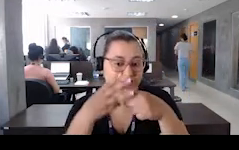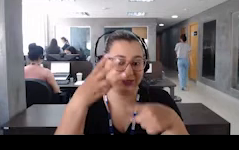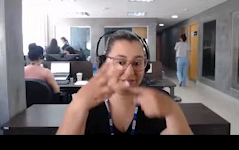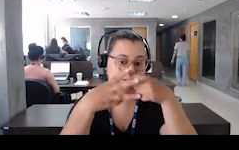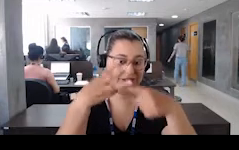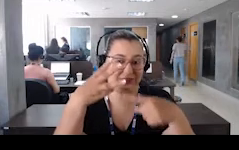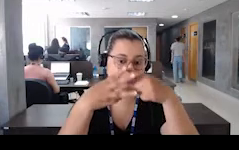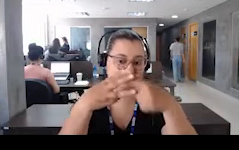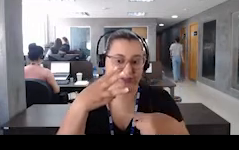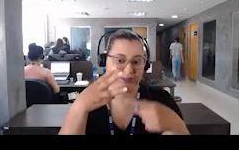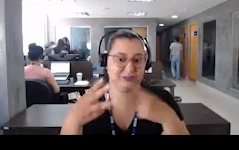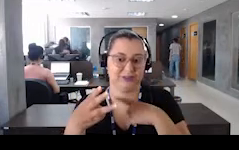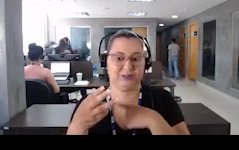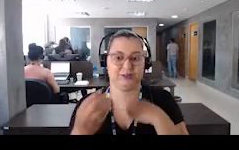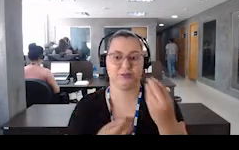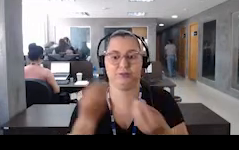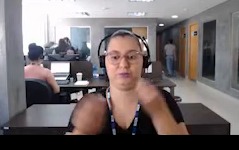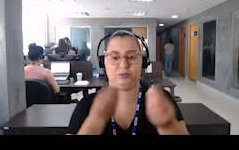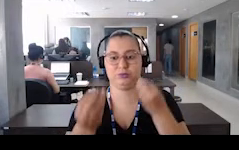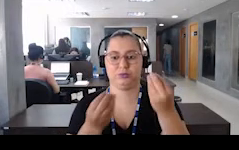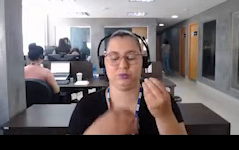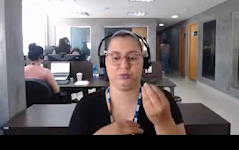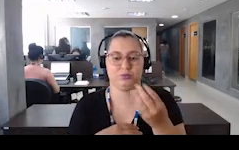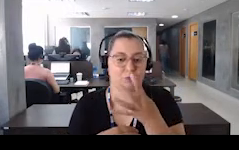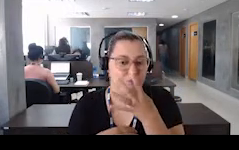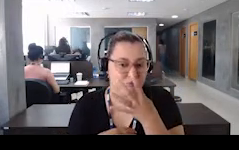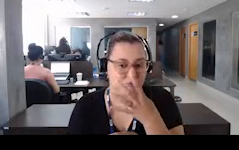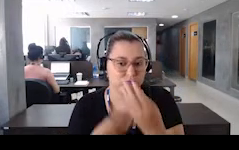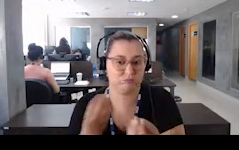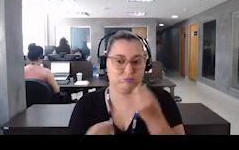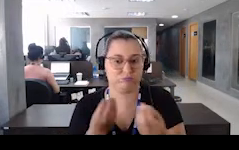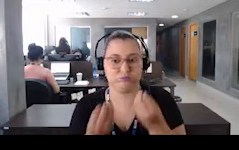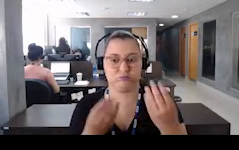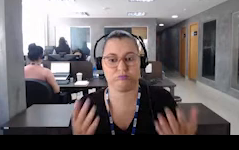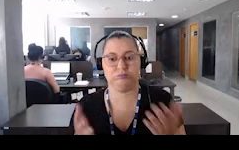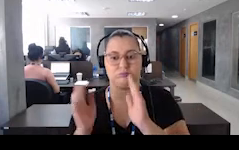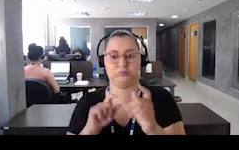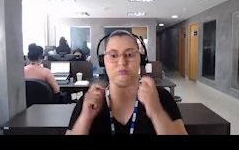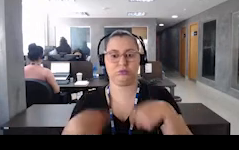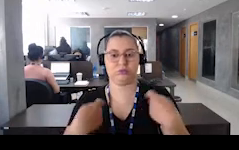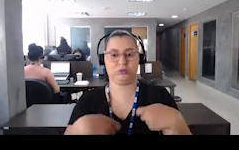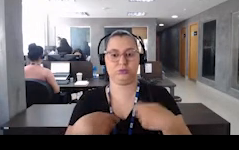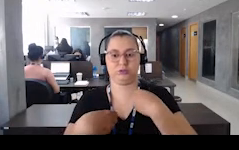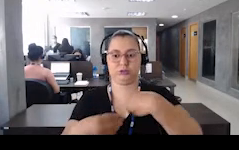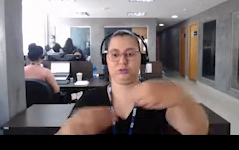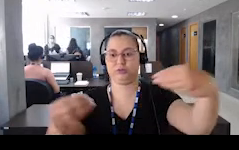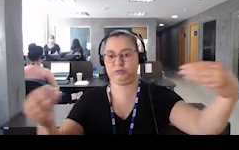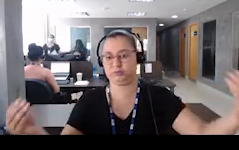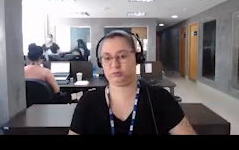Tem 3 desafios aí na SAP 3, né? Isso aí que é só para alertar vocês com relação ao que vocês precisam entregar, tá